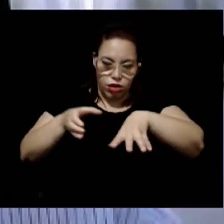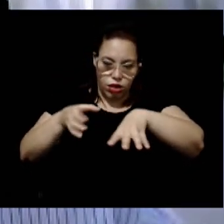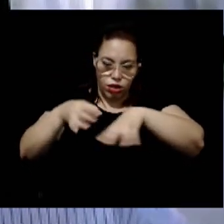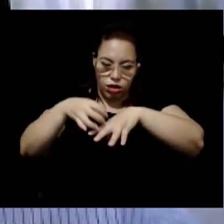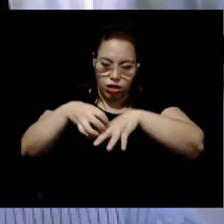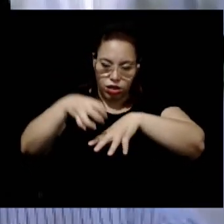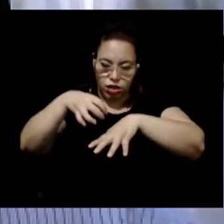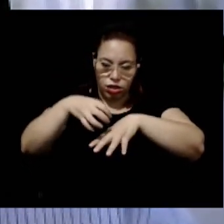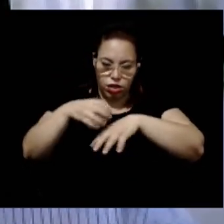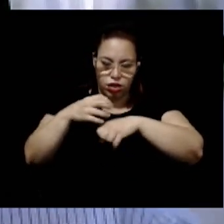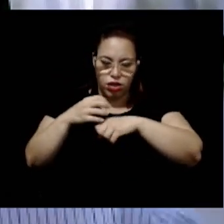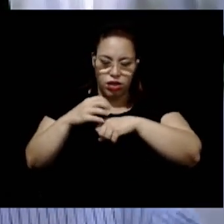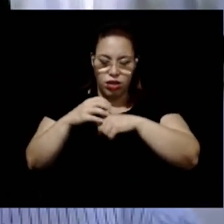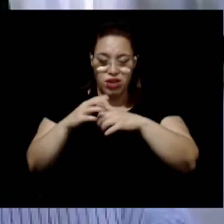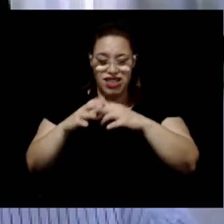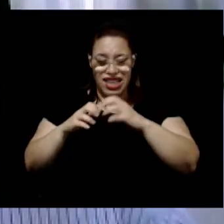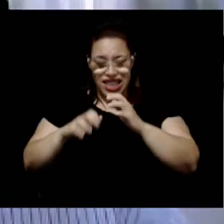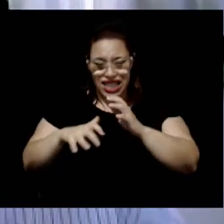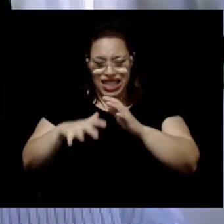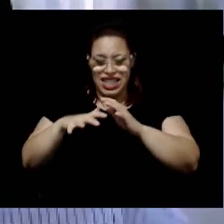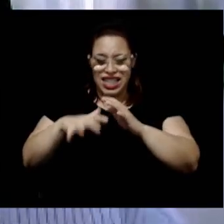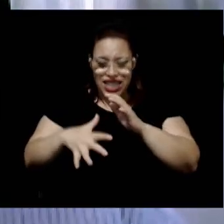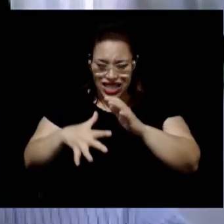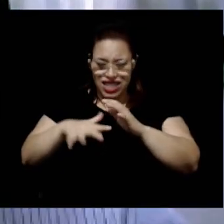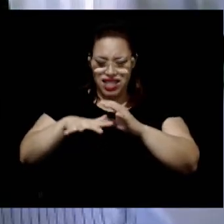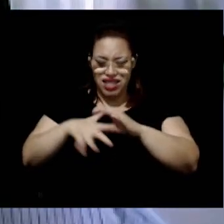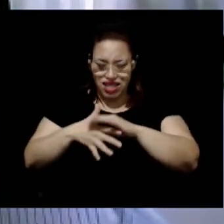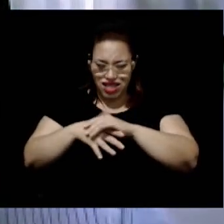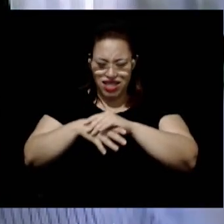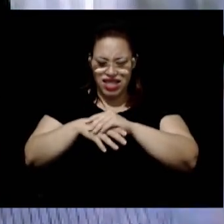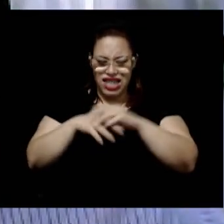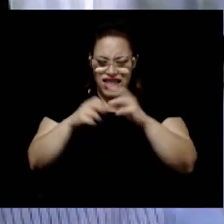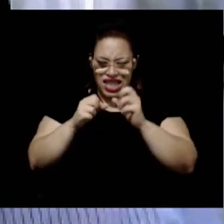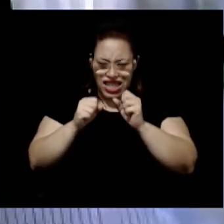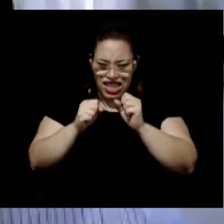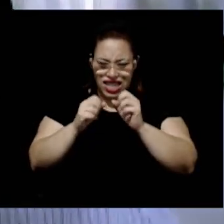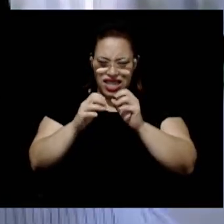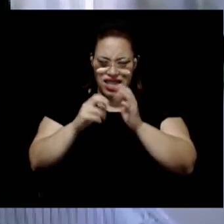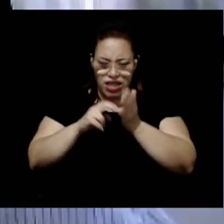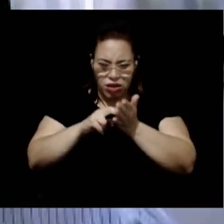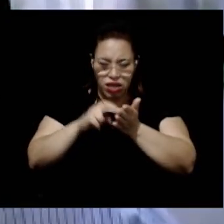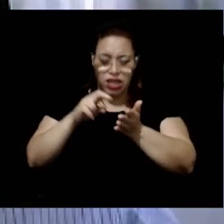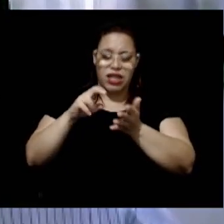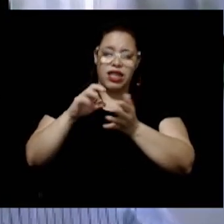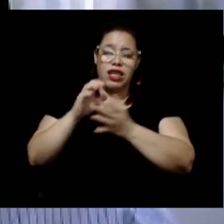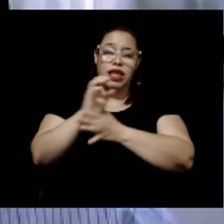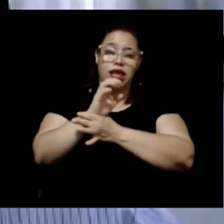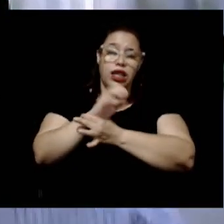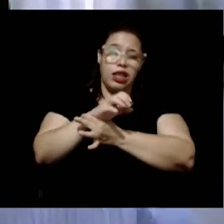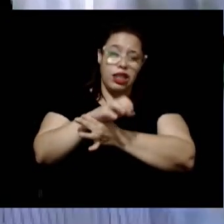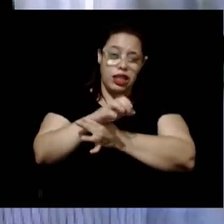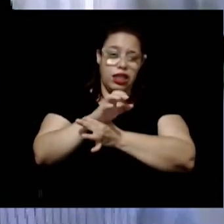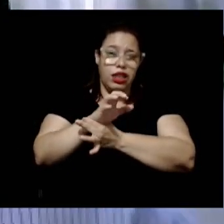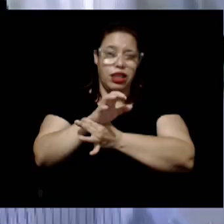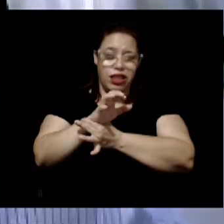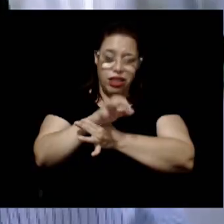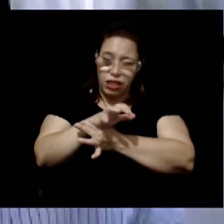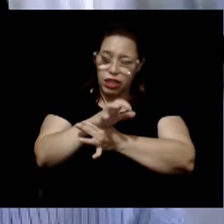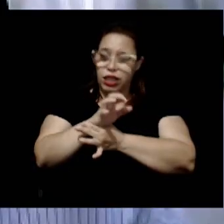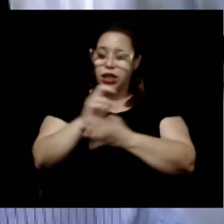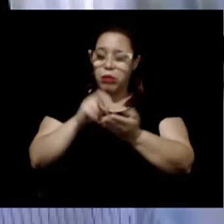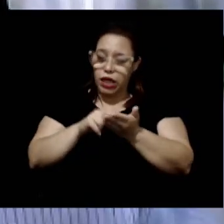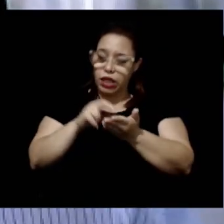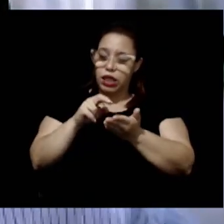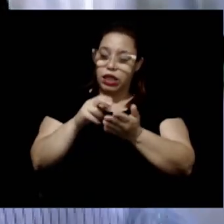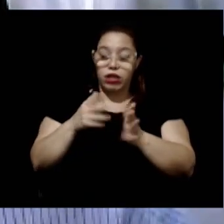de movimento, e o paciente tem muita rigidez na parte da manhã, uma rigidez, às vezes, de horas, né? Mas também envolve